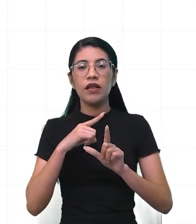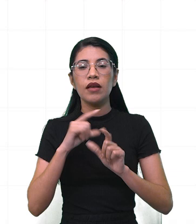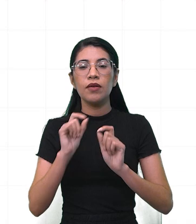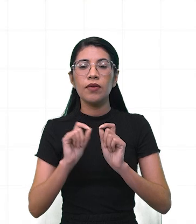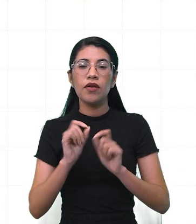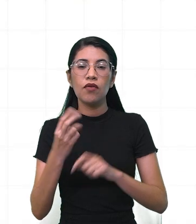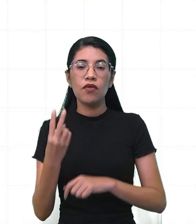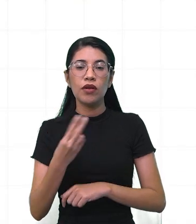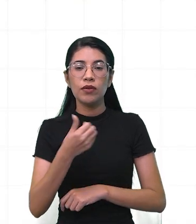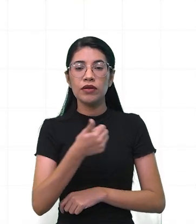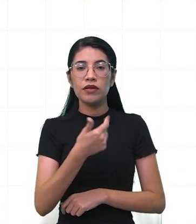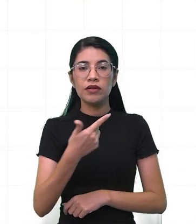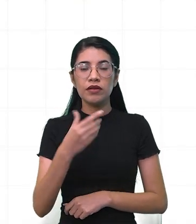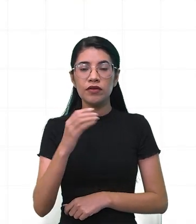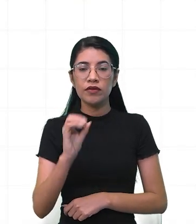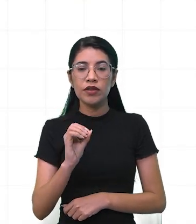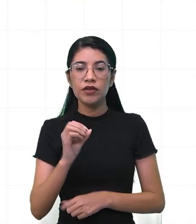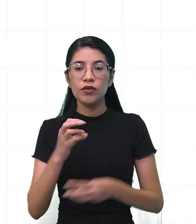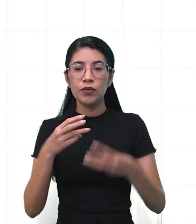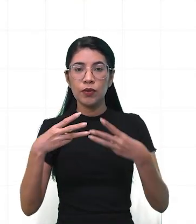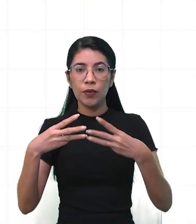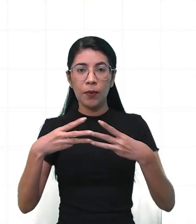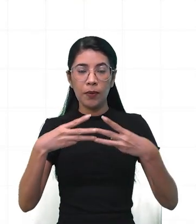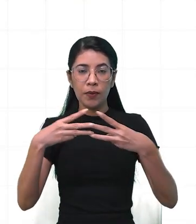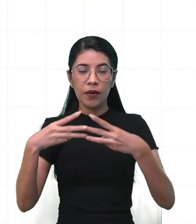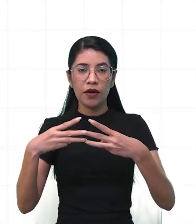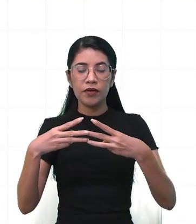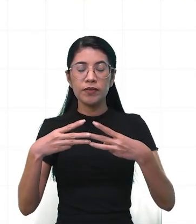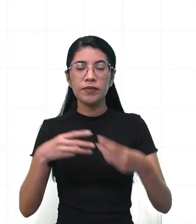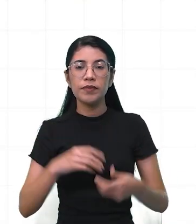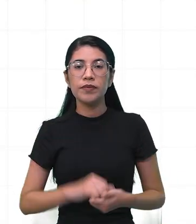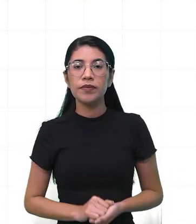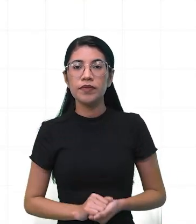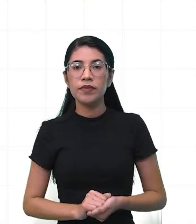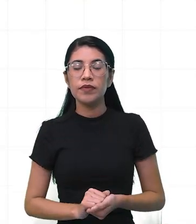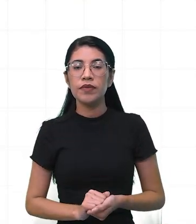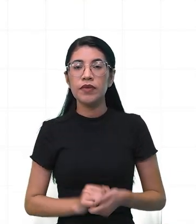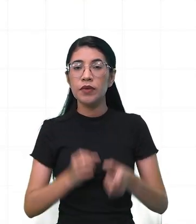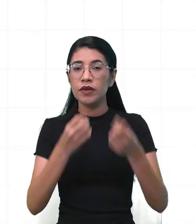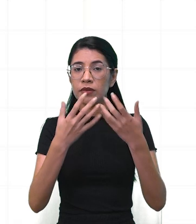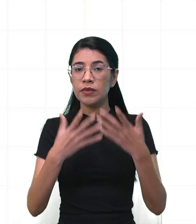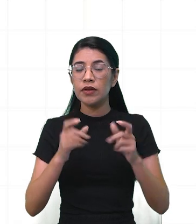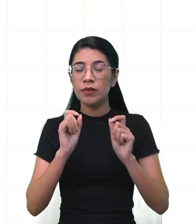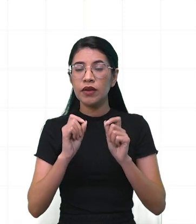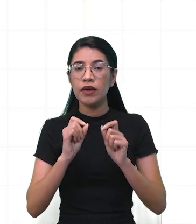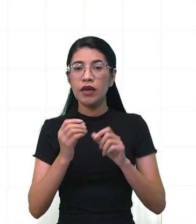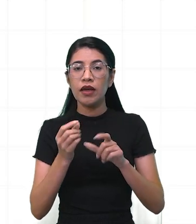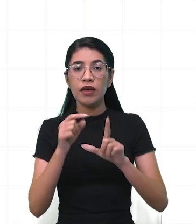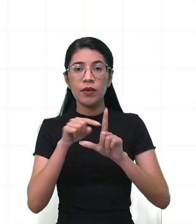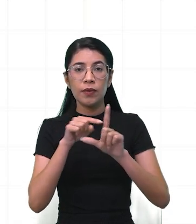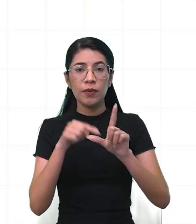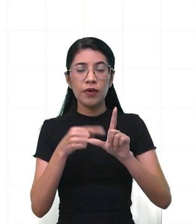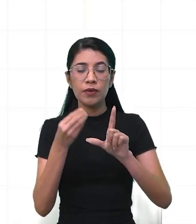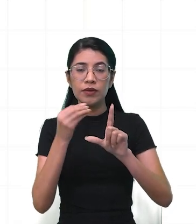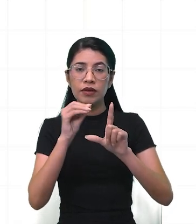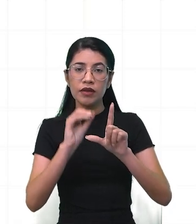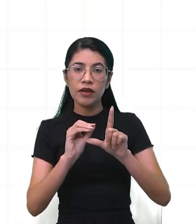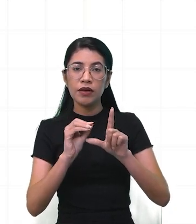graus. Muito bem. Então, ele está dizendo, né, que o ângulo interno de